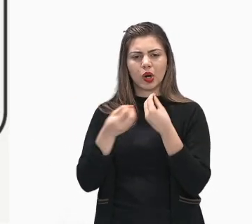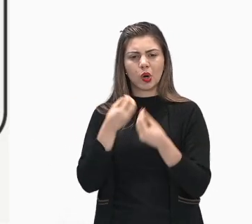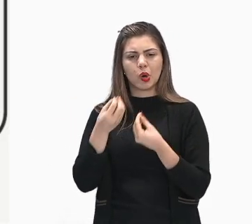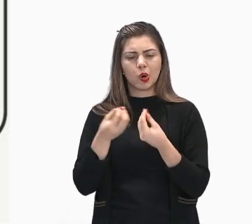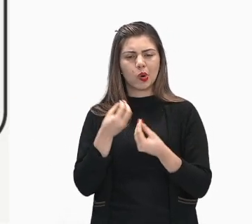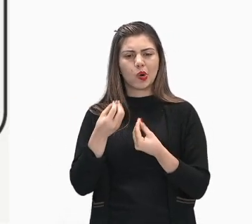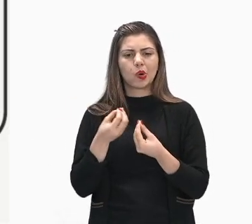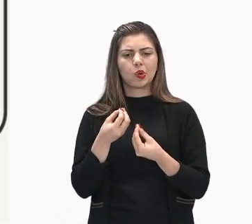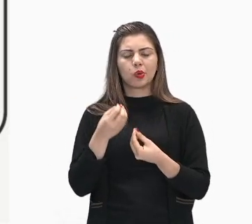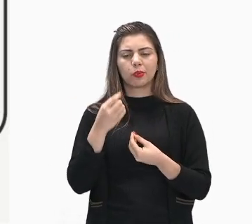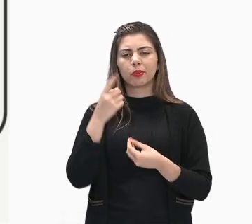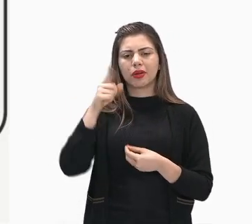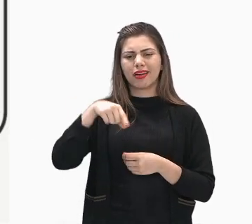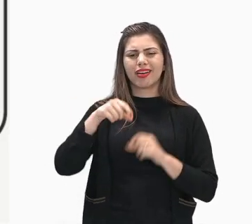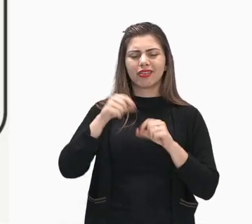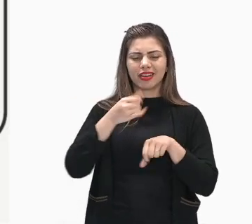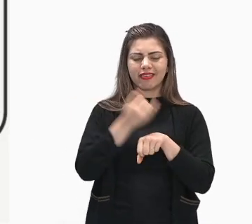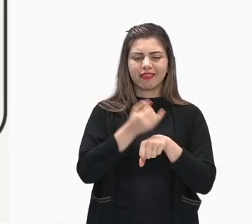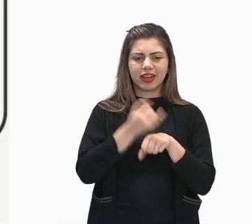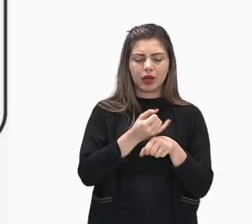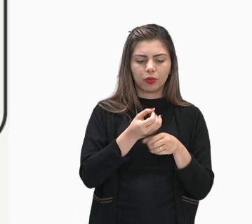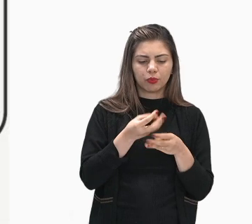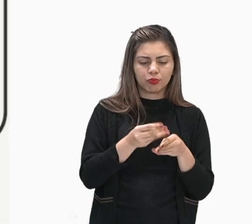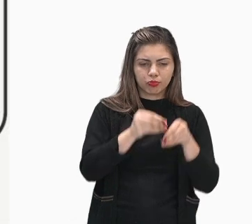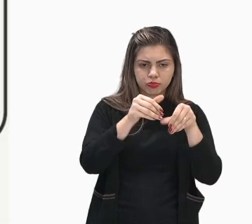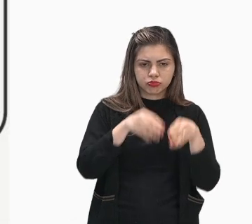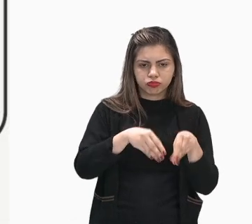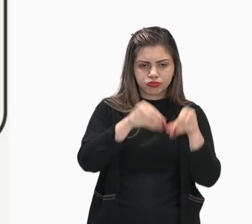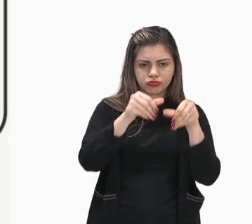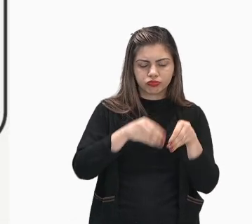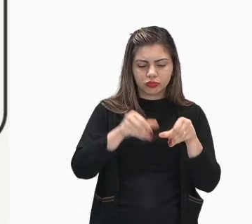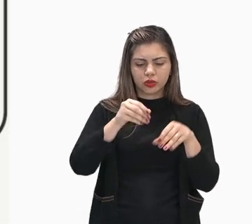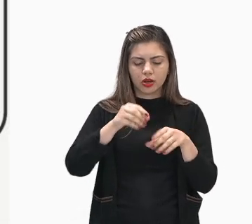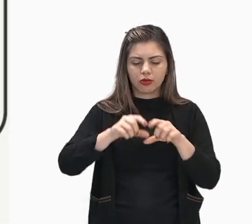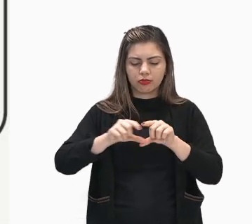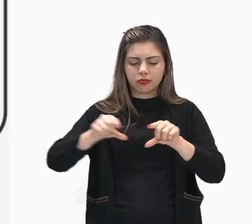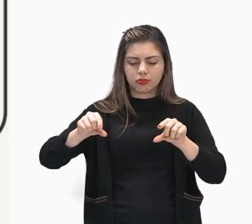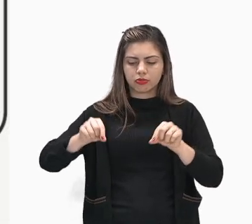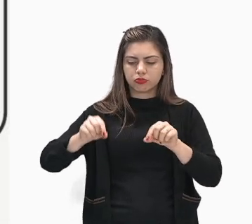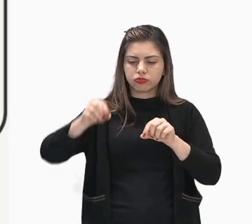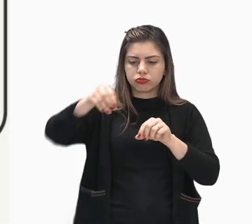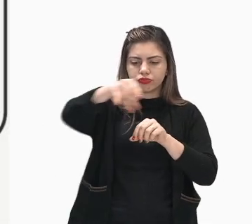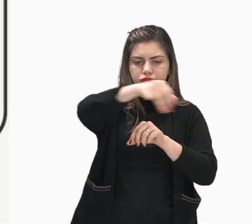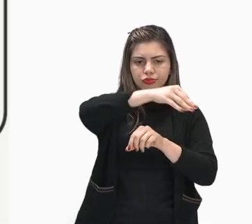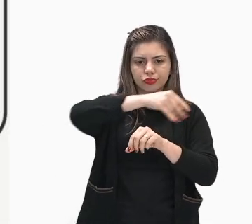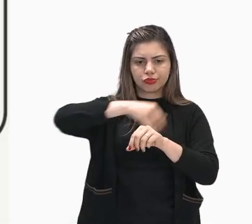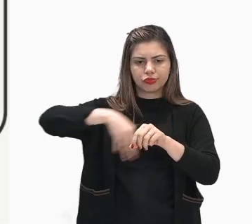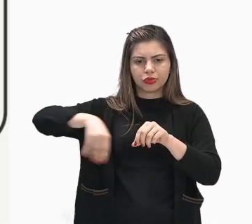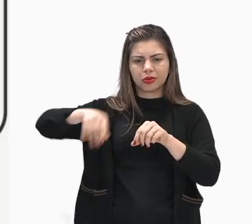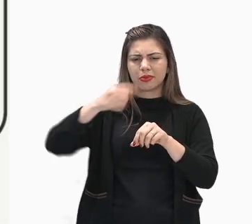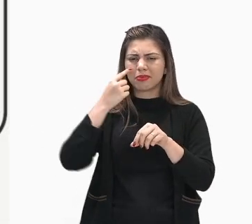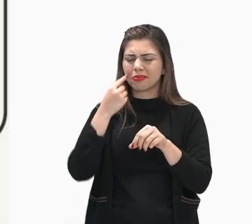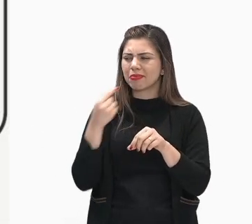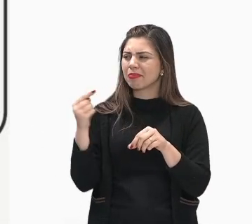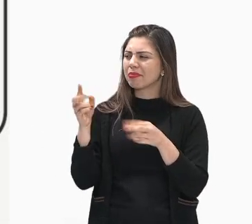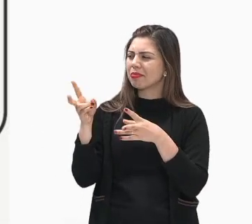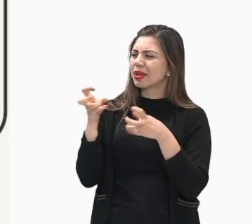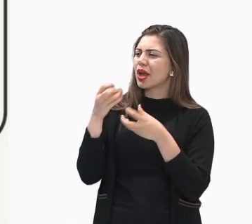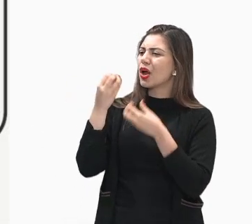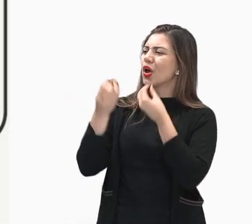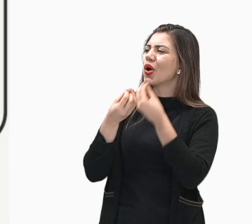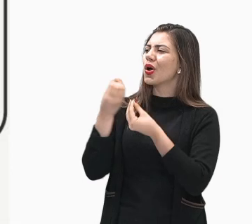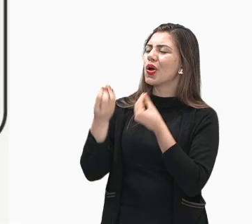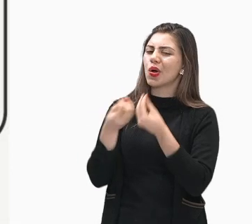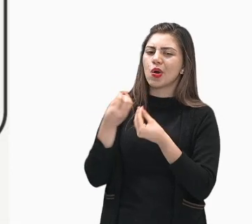que nada mais é do que o pozinho de ferro, veja qual foi a reação, né? Como é que elas se alinharam com